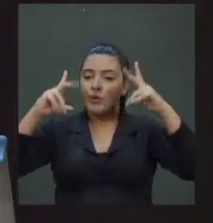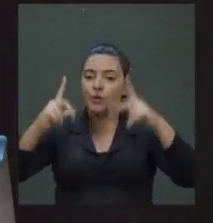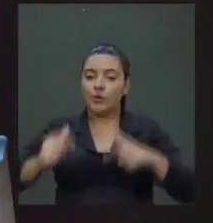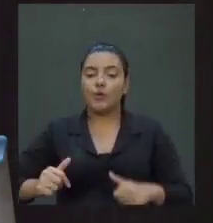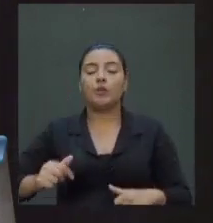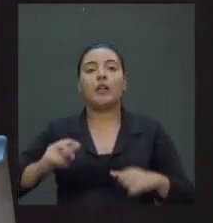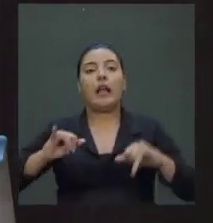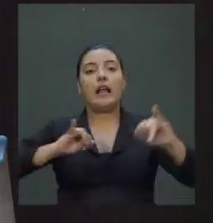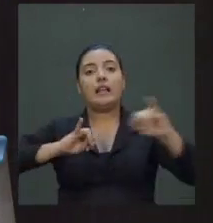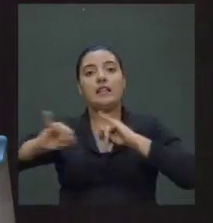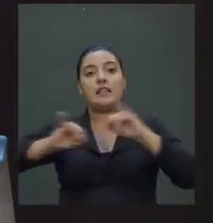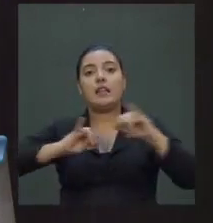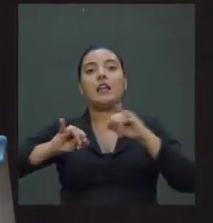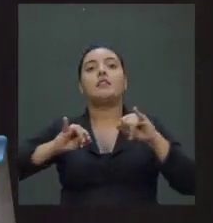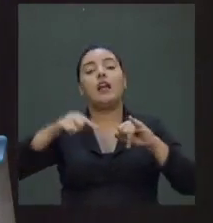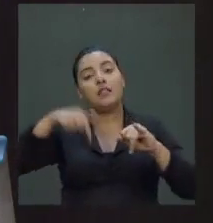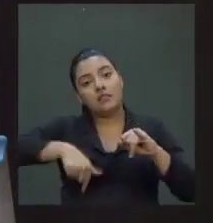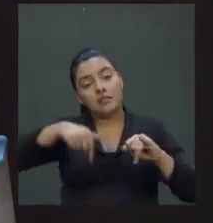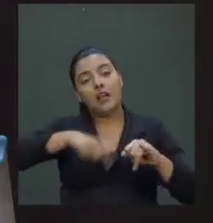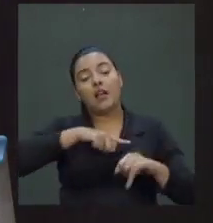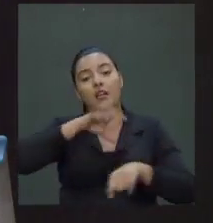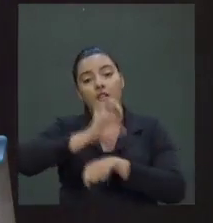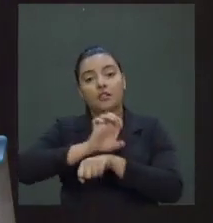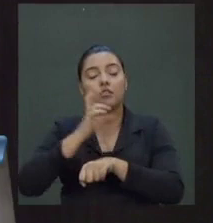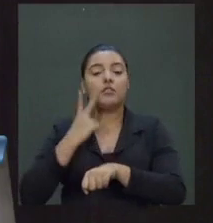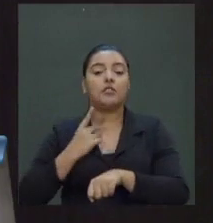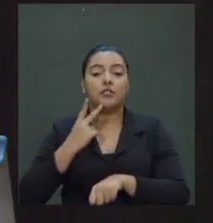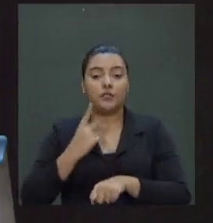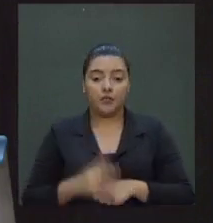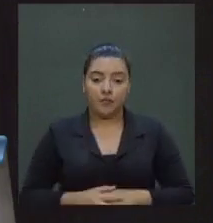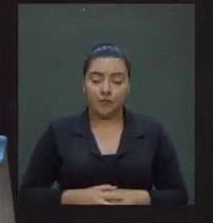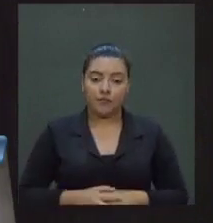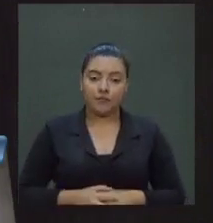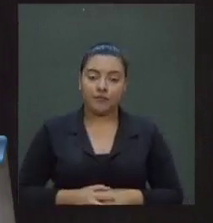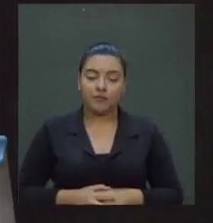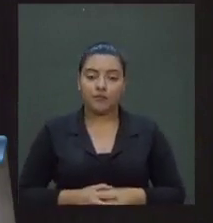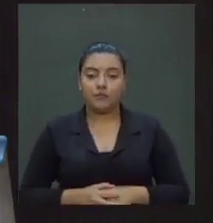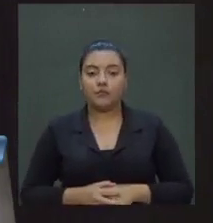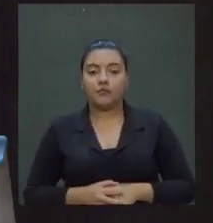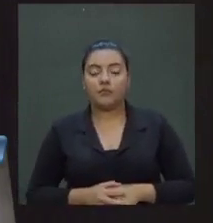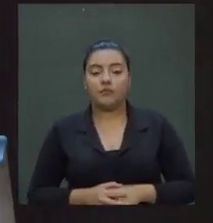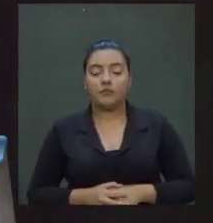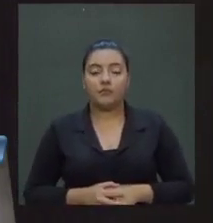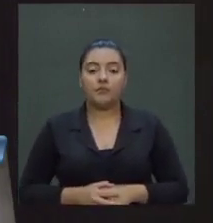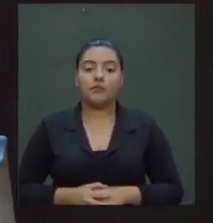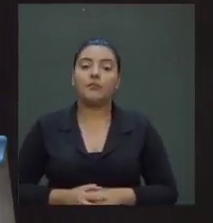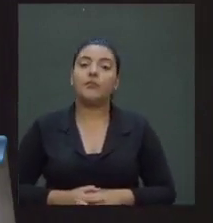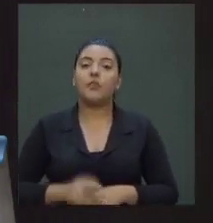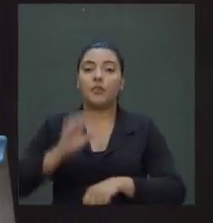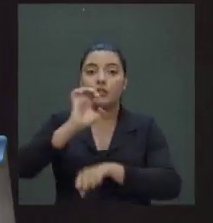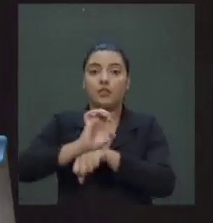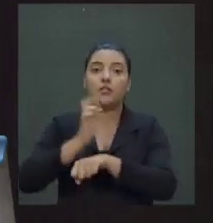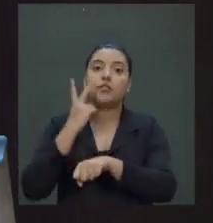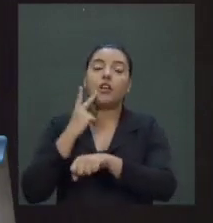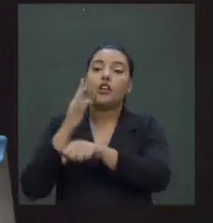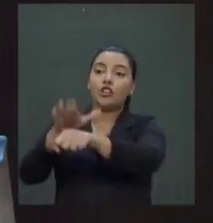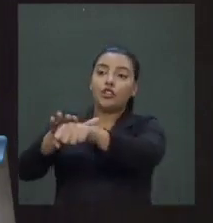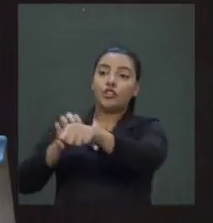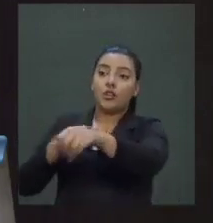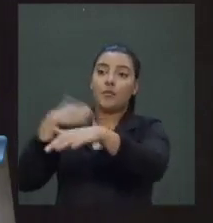protocolos de internet passam aqui pelos cabos transoceânicos que chegam pelo estado do Ceará. O estado do Ceará está